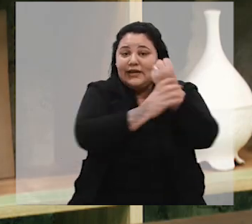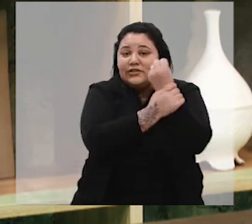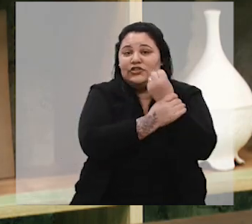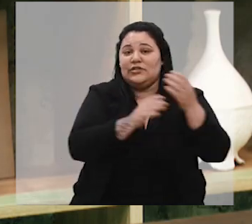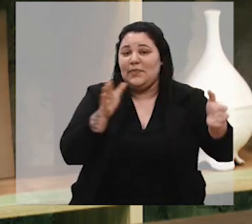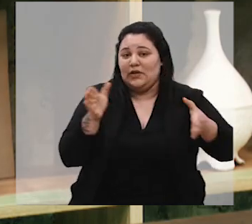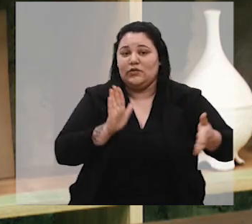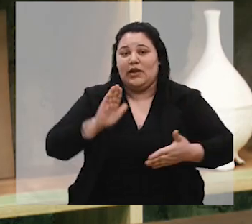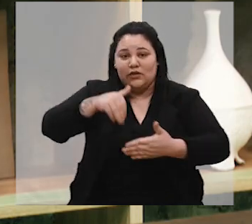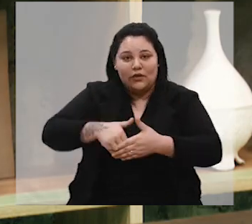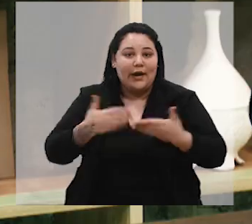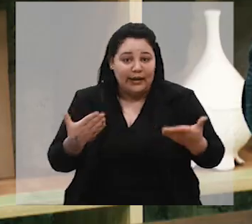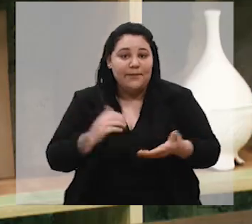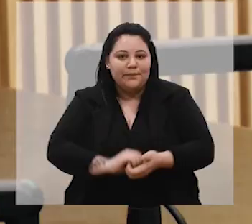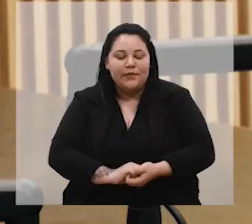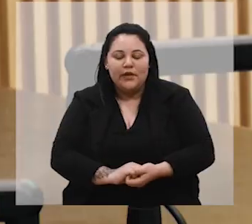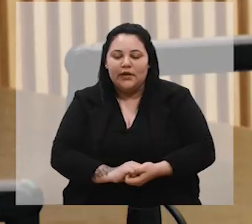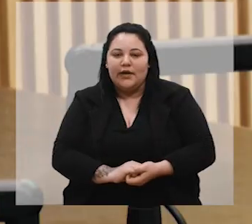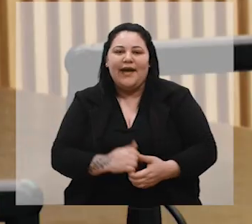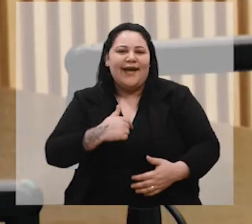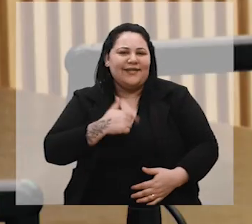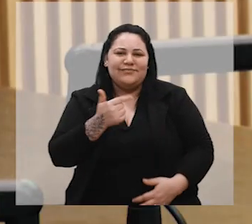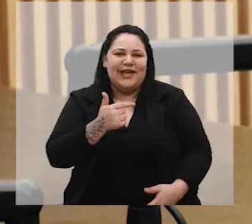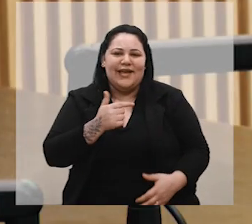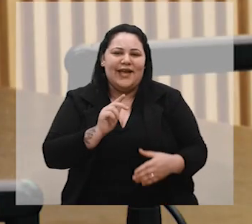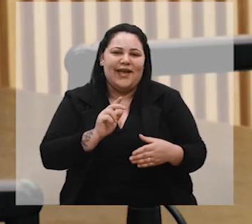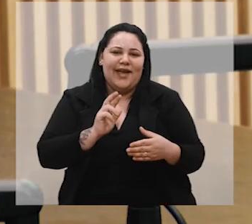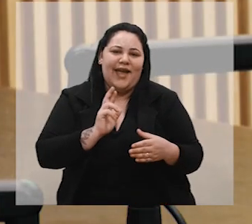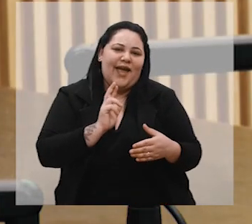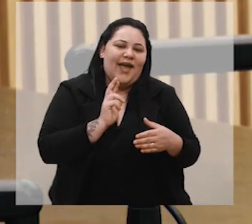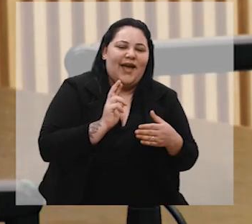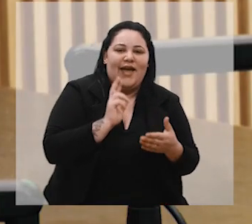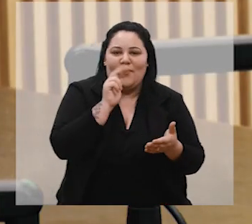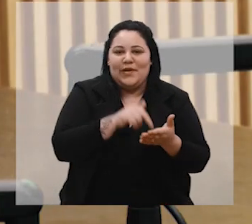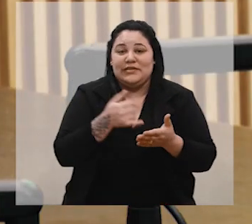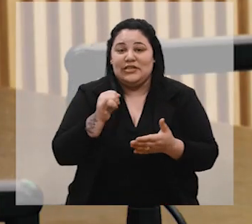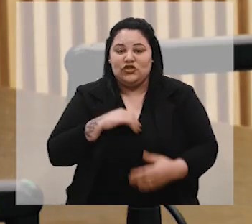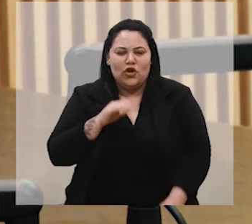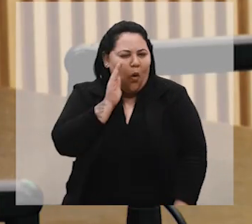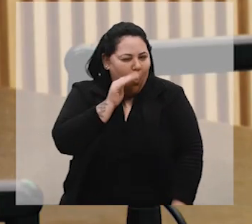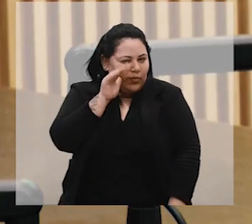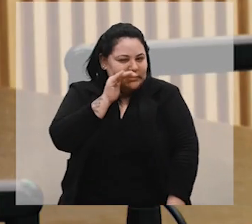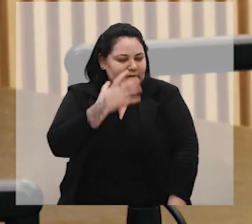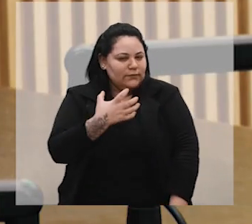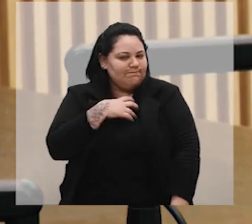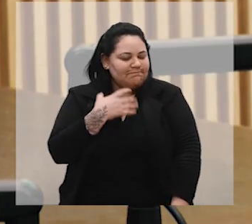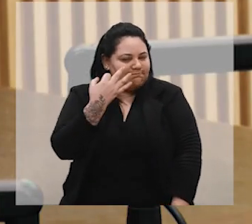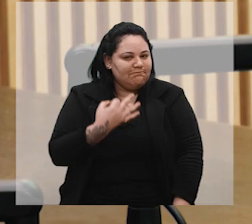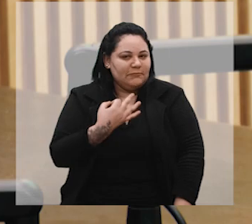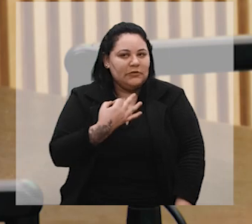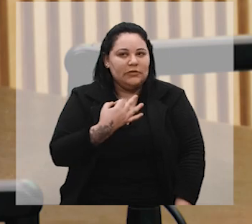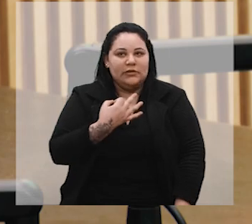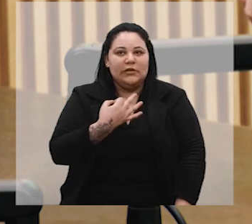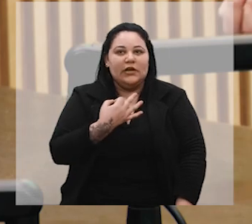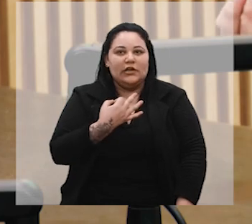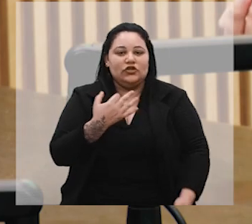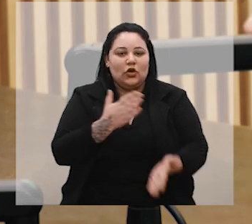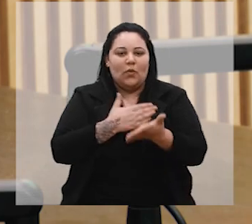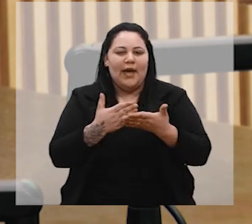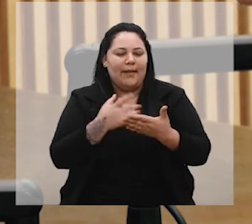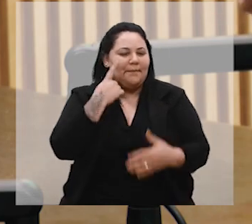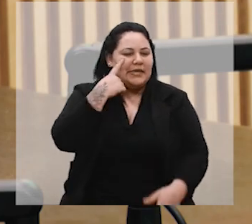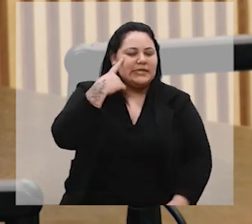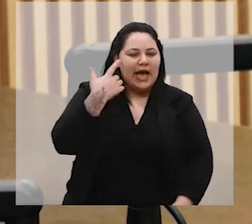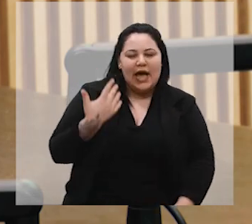não fraudulento, né? Eu realmente, quando a gente observa num tom mais técnico, de novo, é muito fácil sugerir,